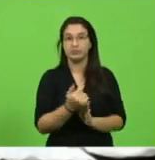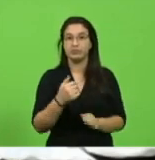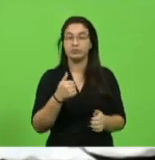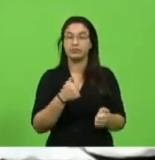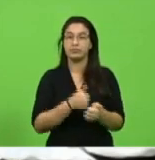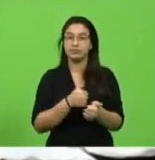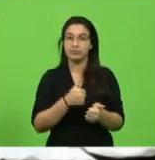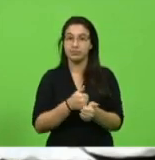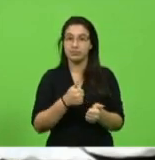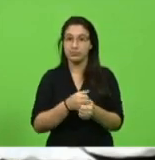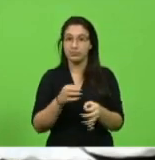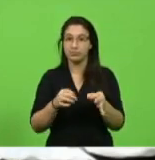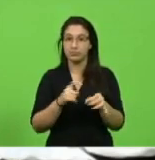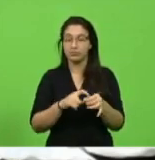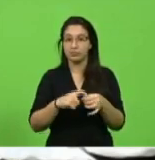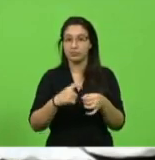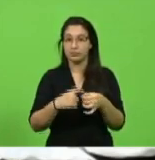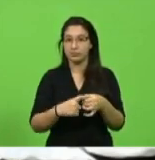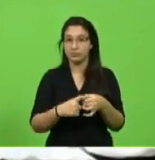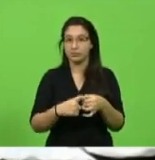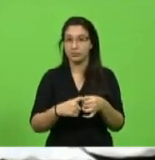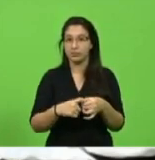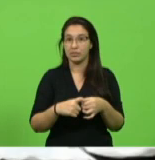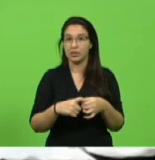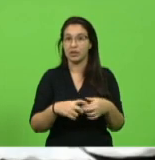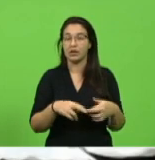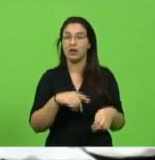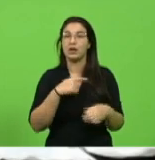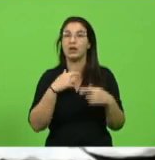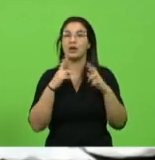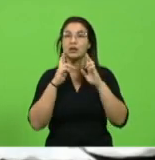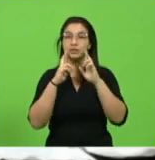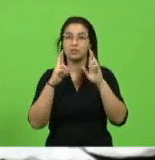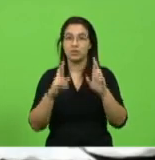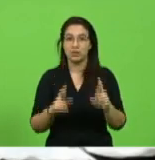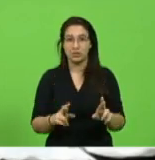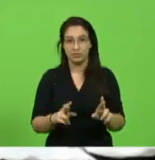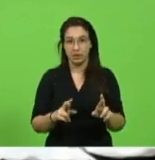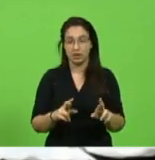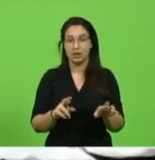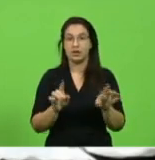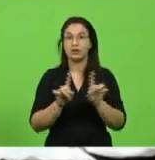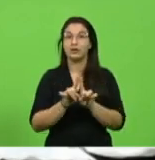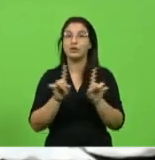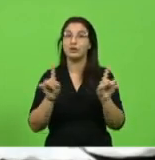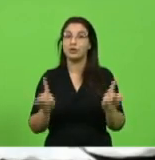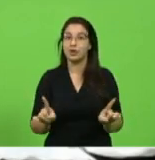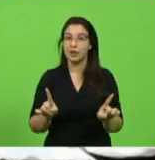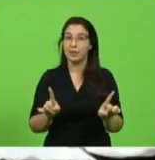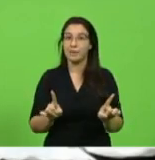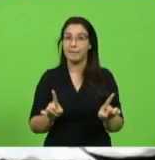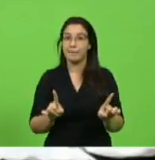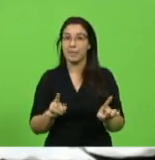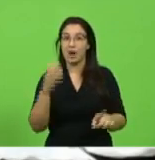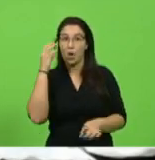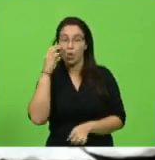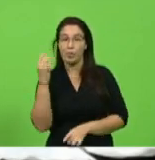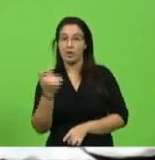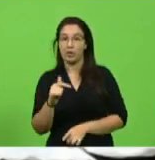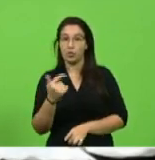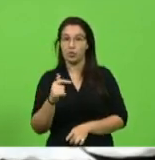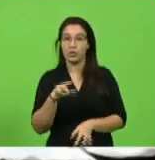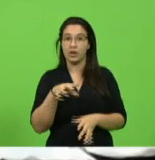a acusação de eventual responsabilidade, ainda que indireta, na aquisição de 200